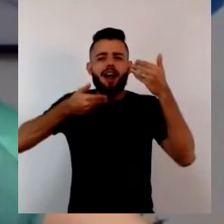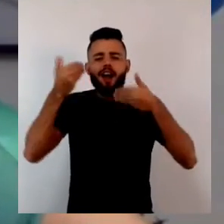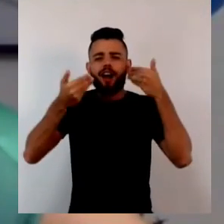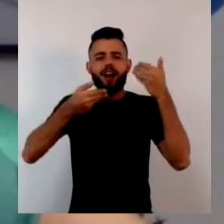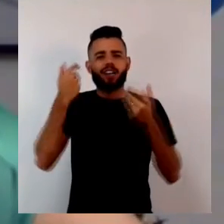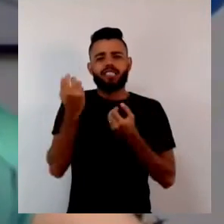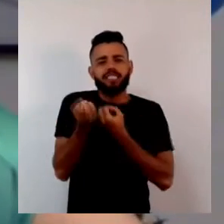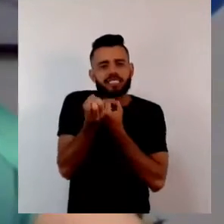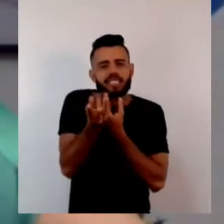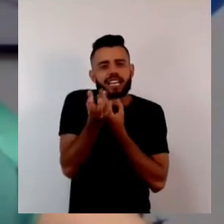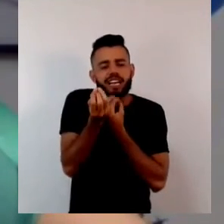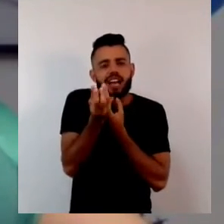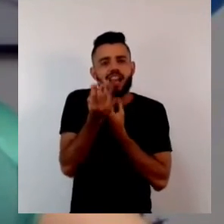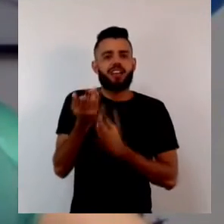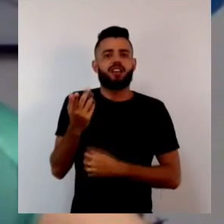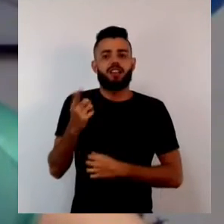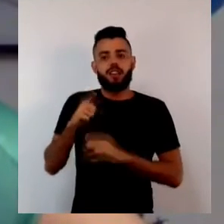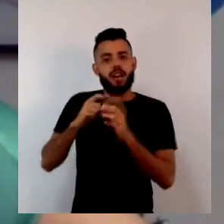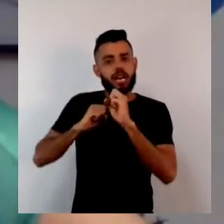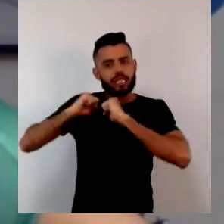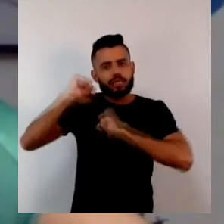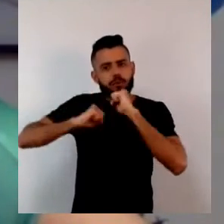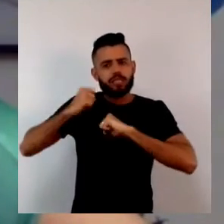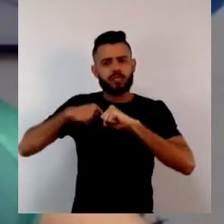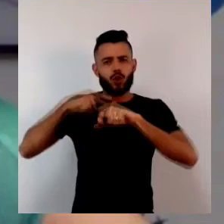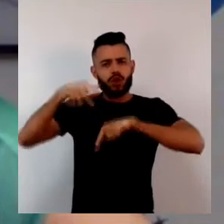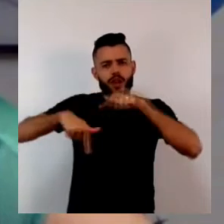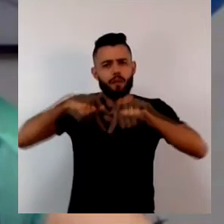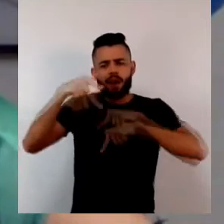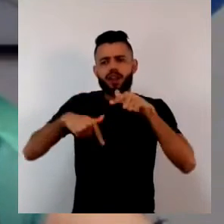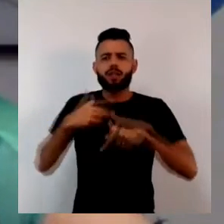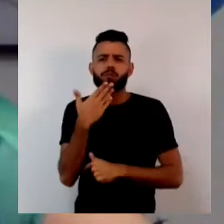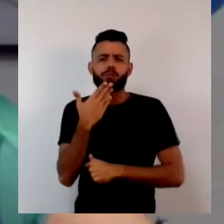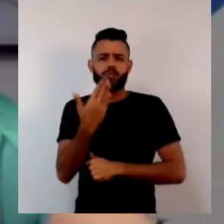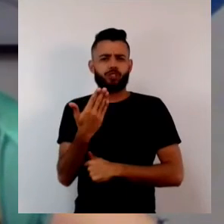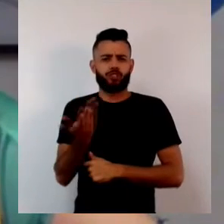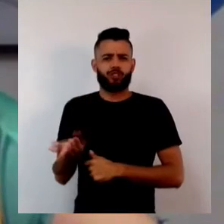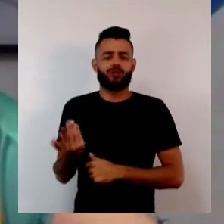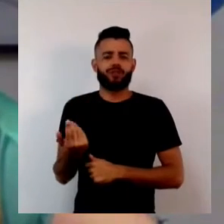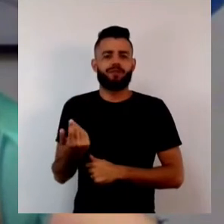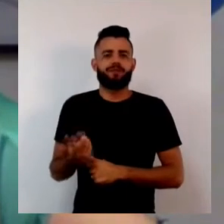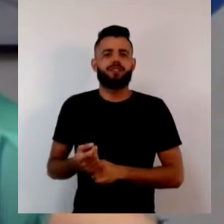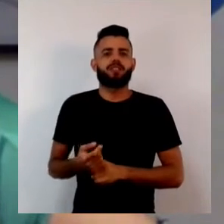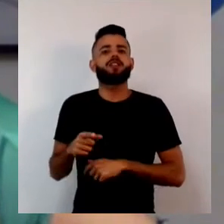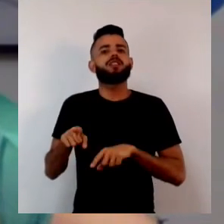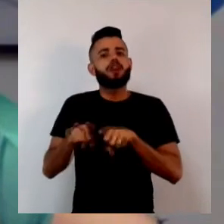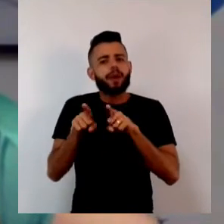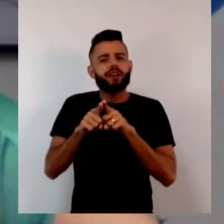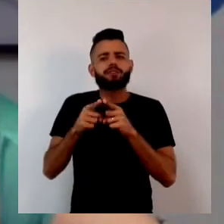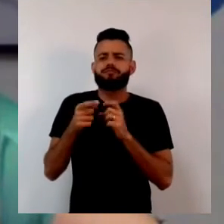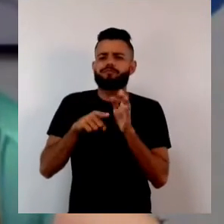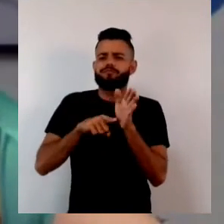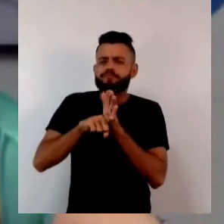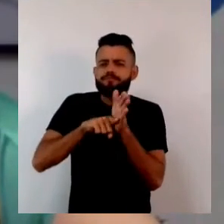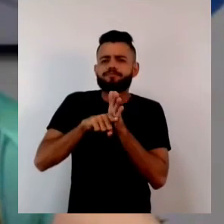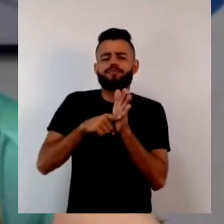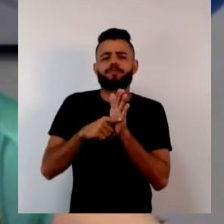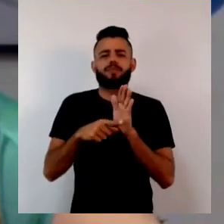as empresas para as quais eu trabalhava encomendavam, e mesmo de dados que iam saindo de IBGE, que a